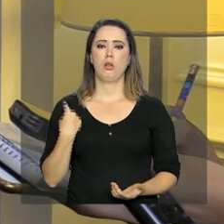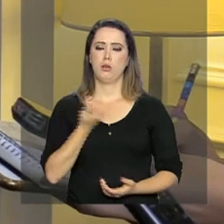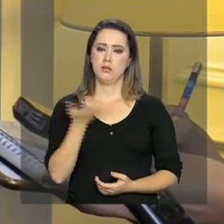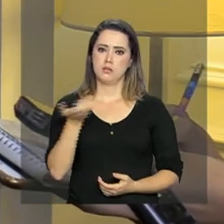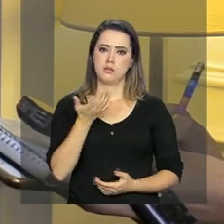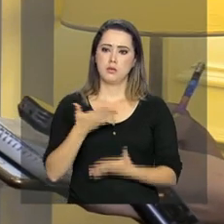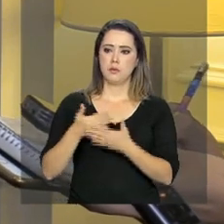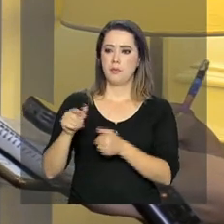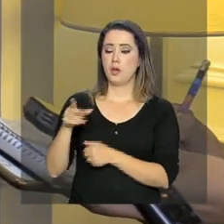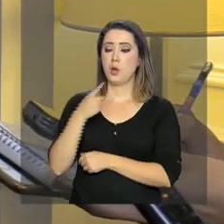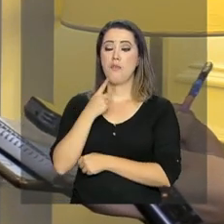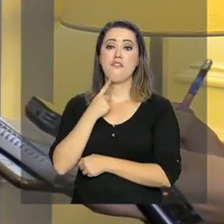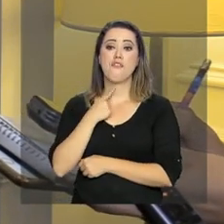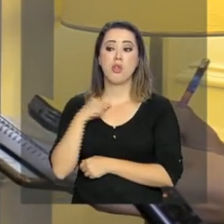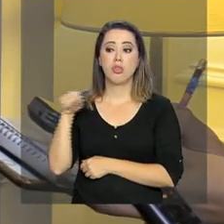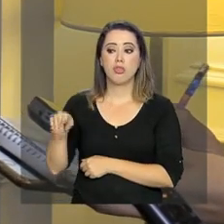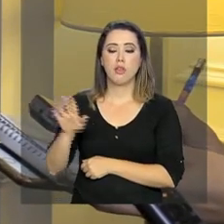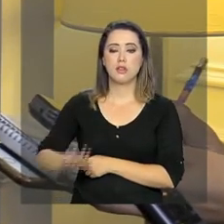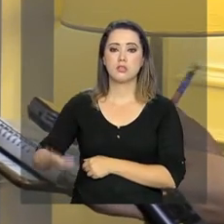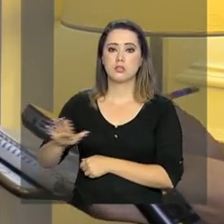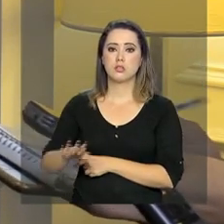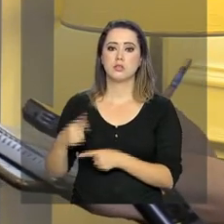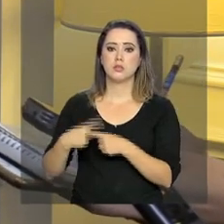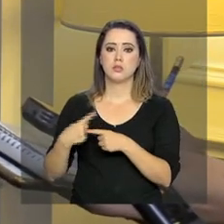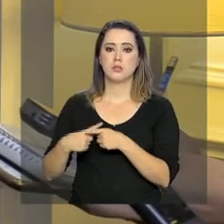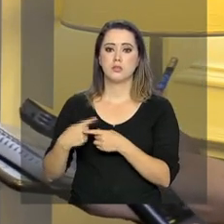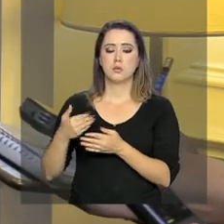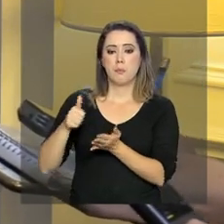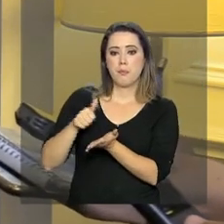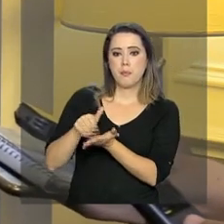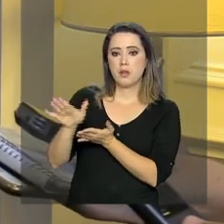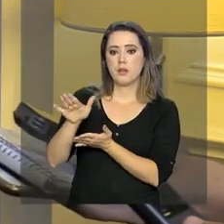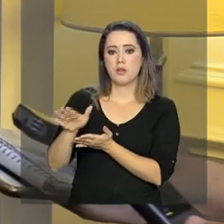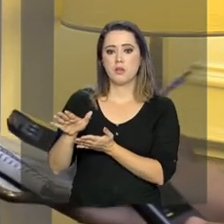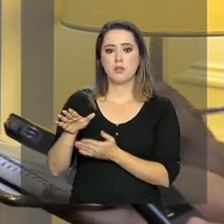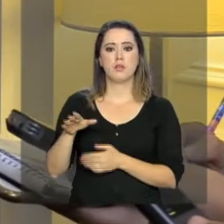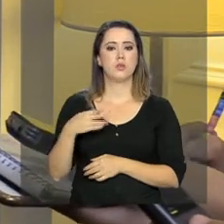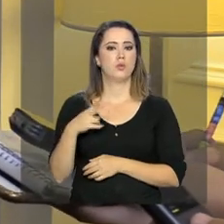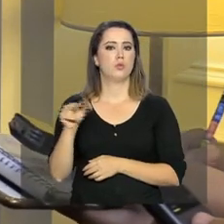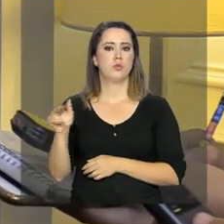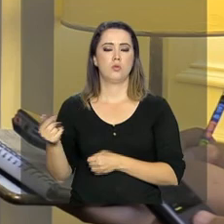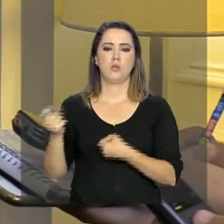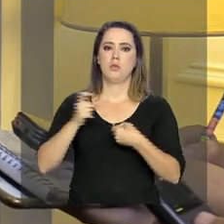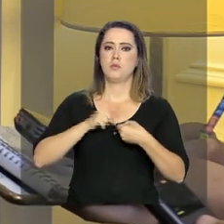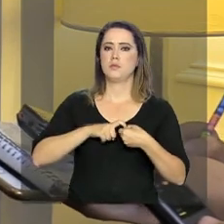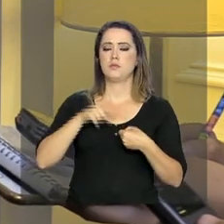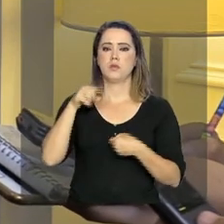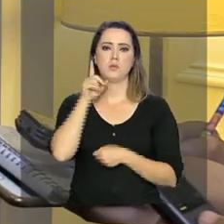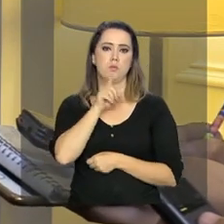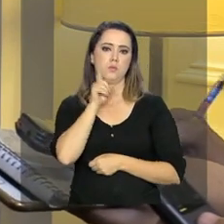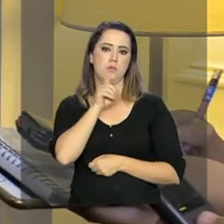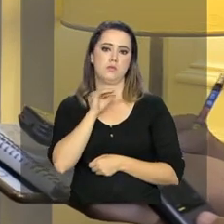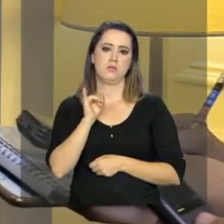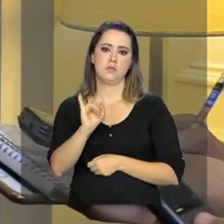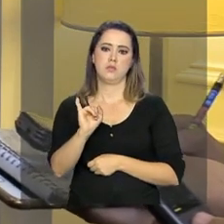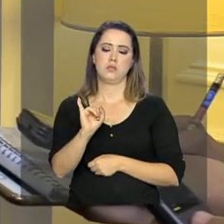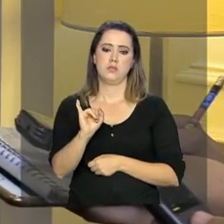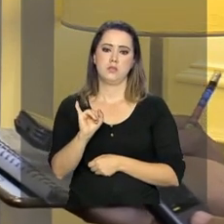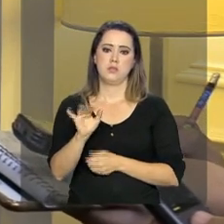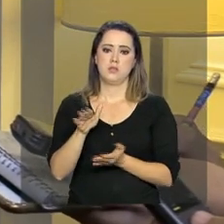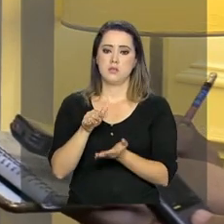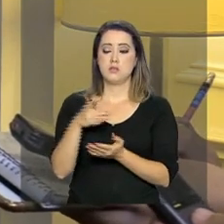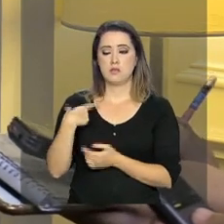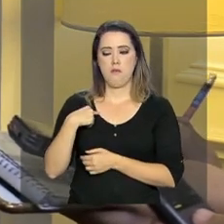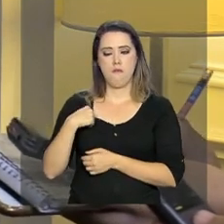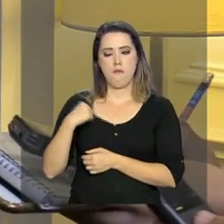melhor interesse da criança porque ensino deportada ela fica com um impedimento de retornar aos estados unidos e sendo e com a saída